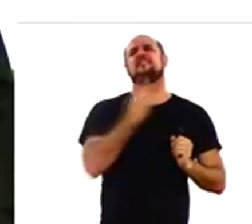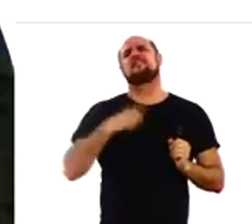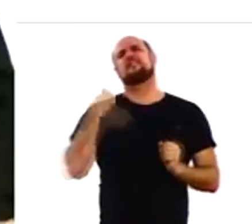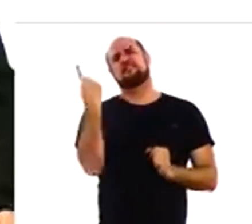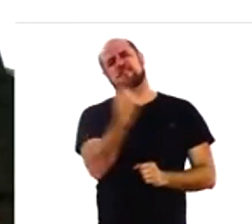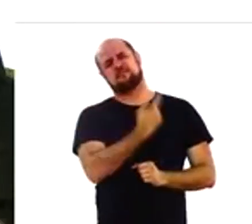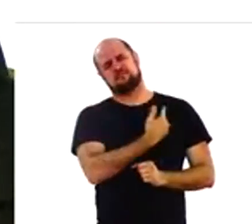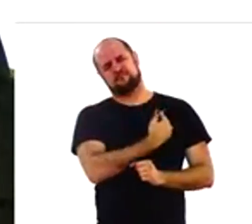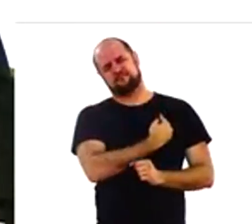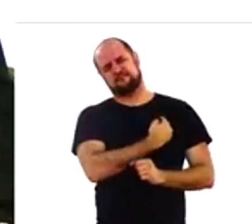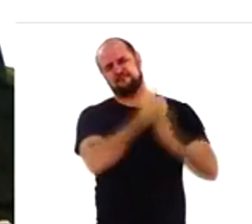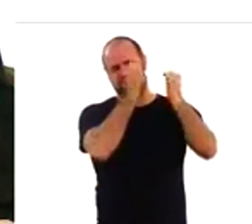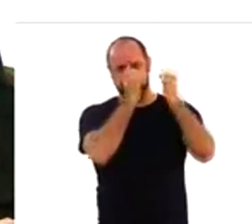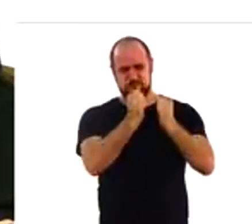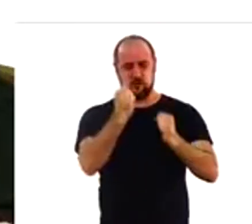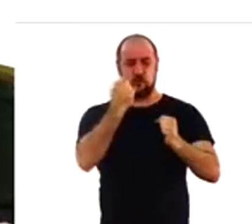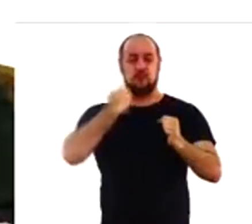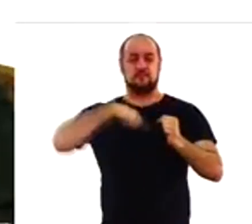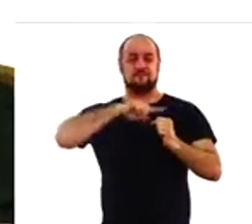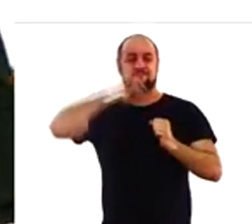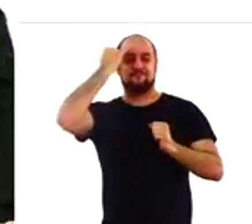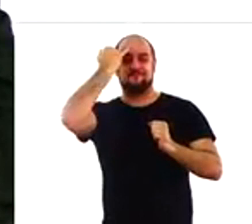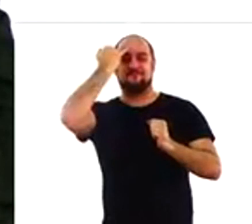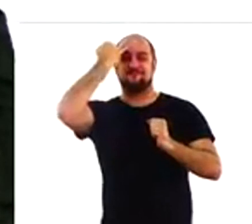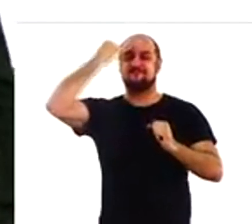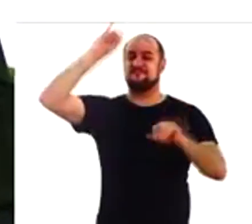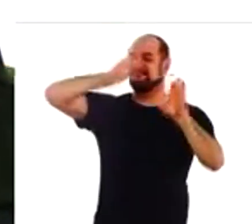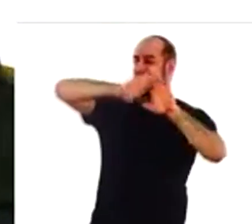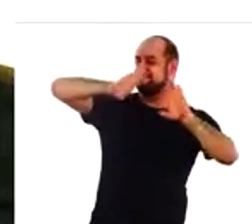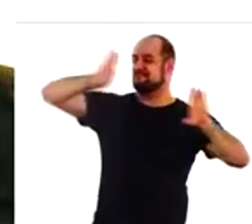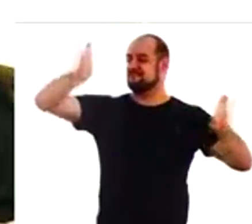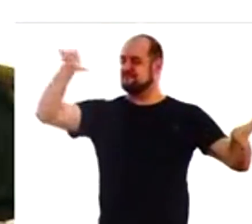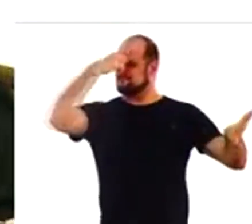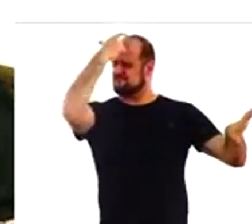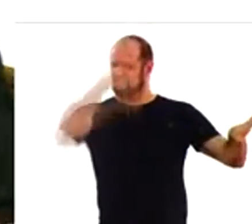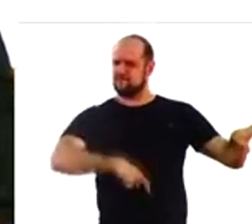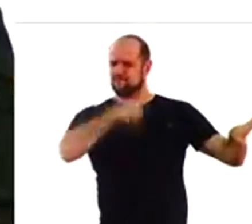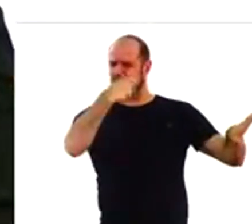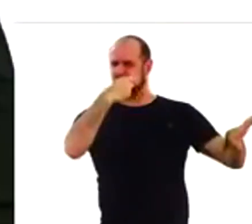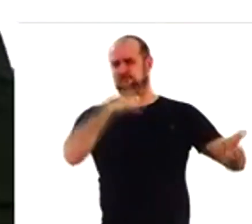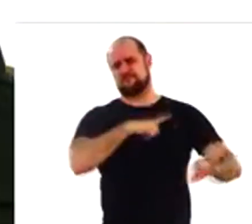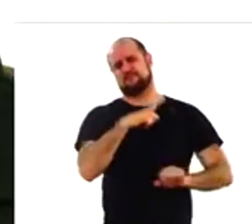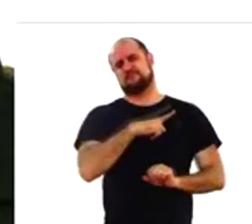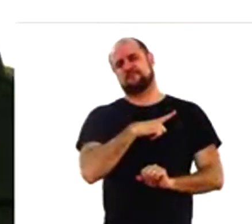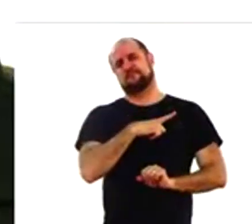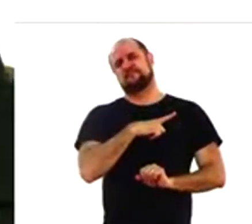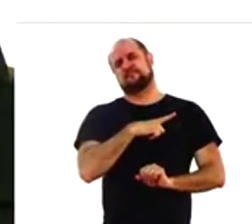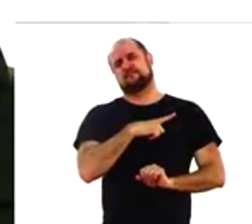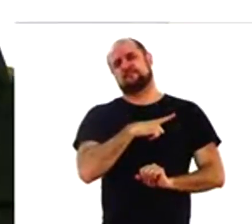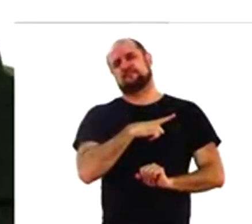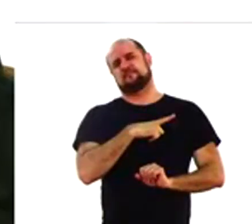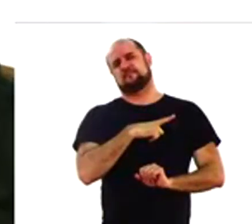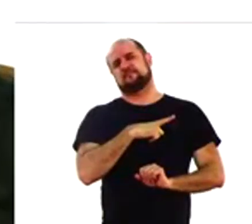Senhor. Dá-nos o conceito de separação moral que precisamos ter, Senhor, de acordo com